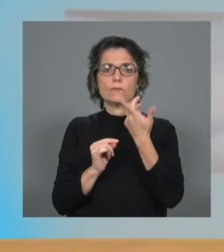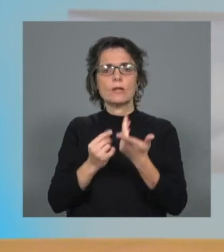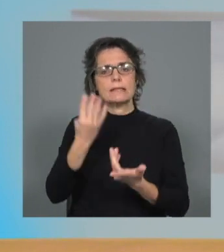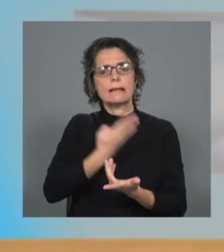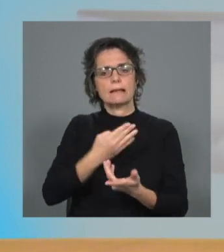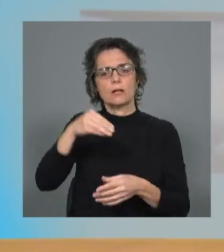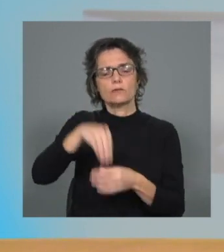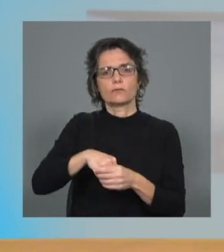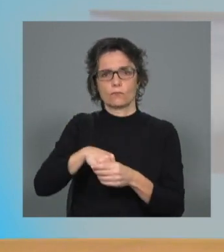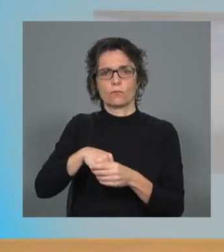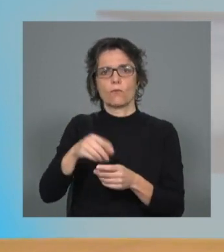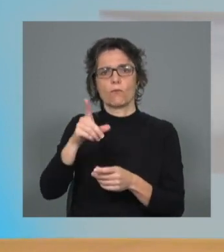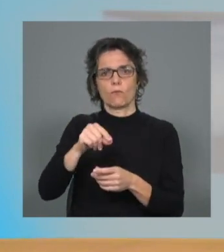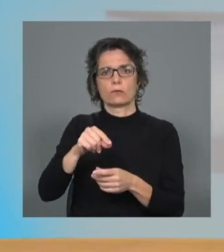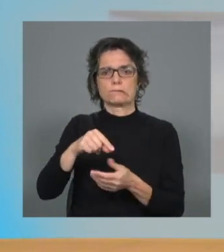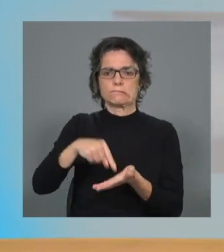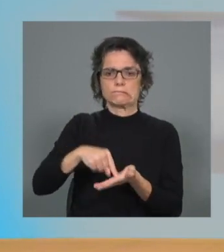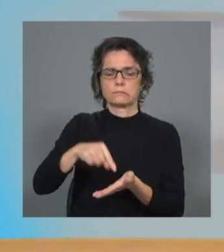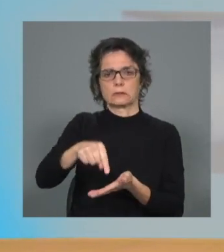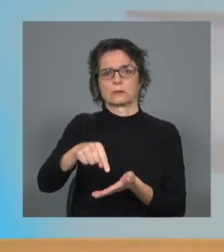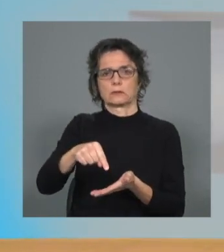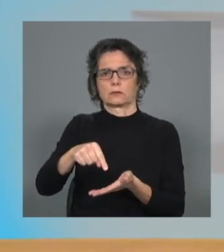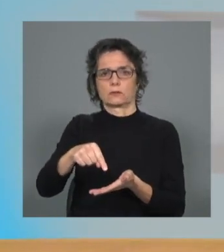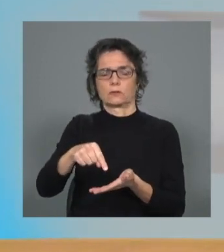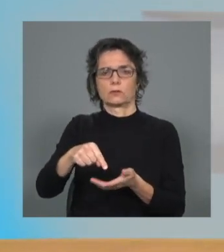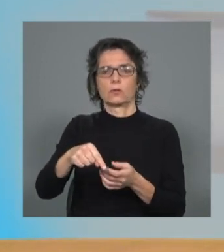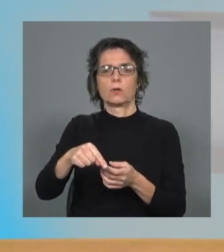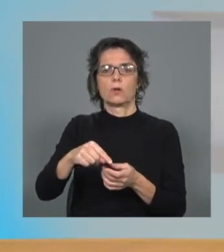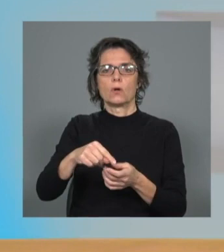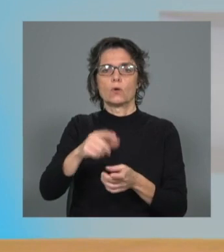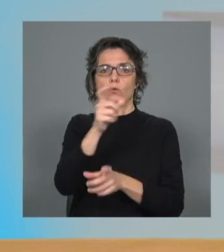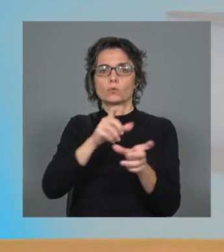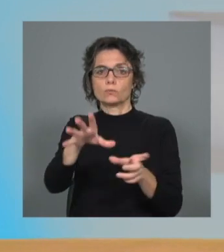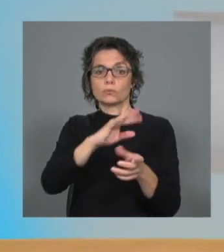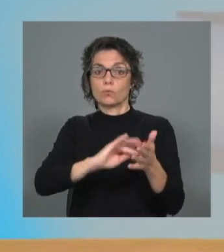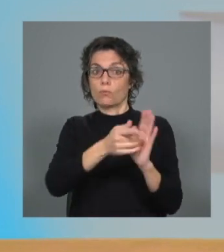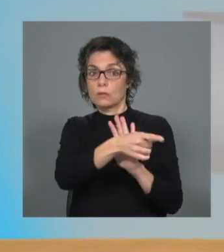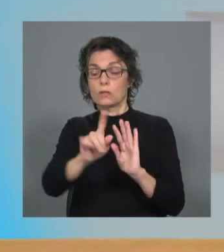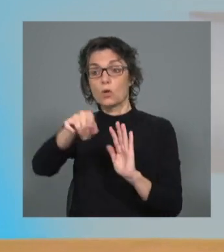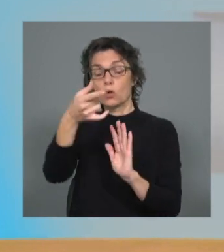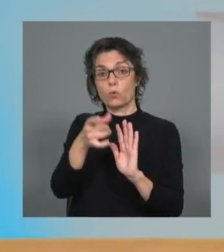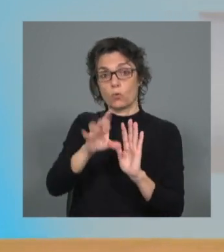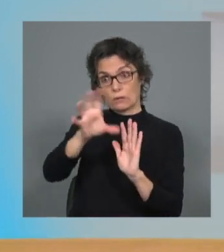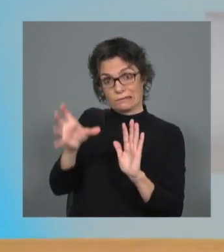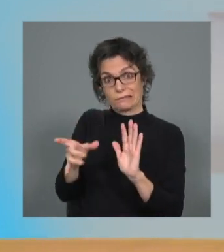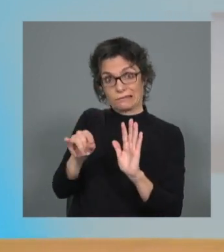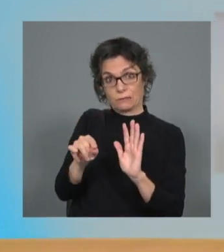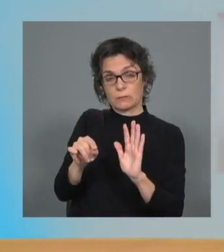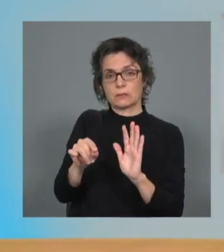e elegibilidade que eu falei em relação à população brasileira, mas também se estende a outras nacionalidades, desculpe o